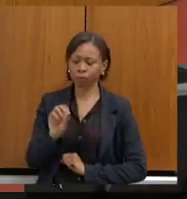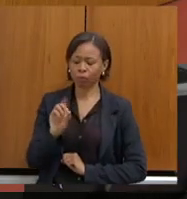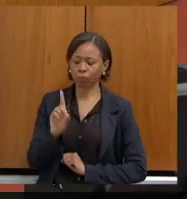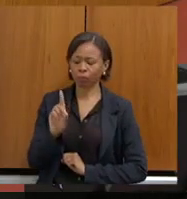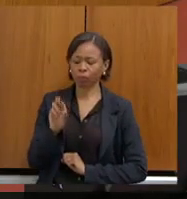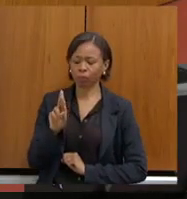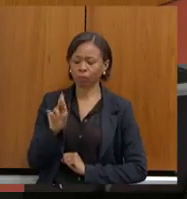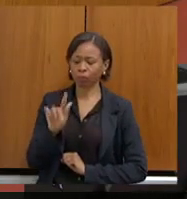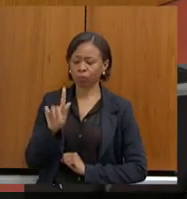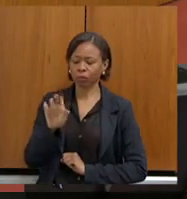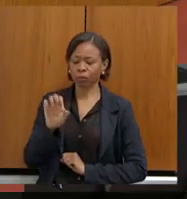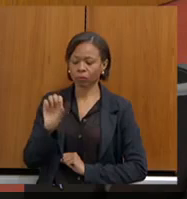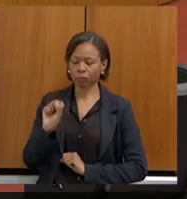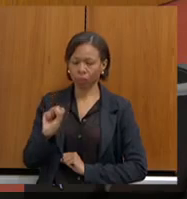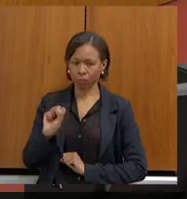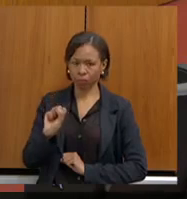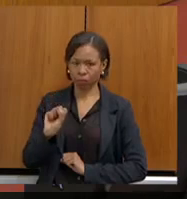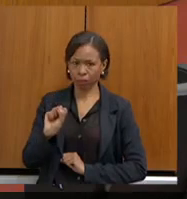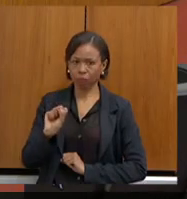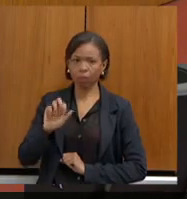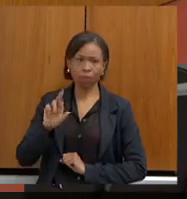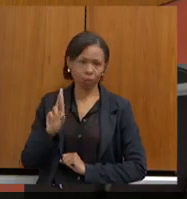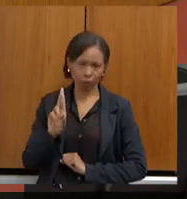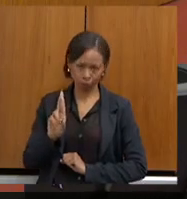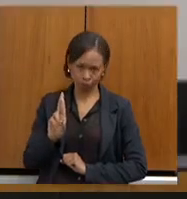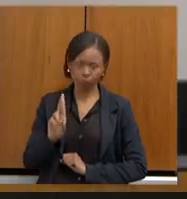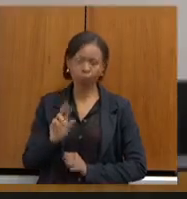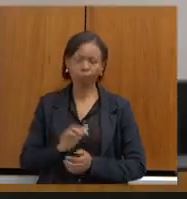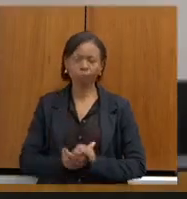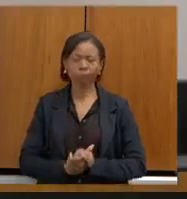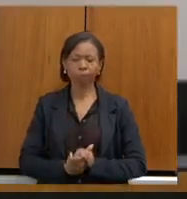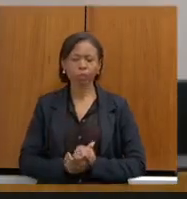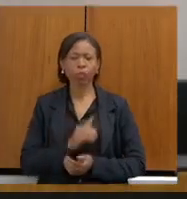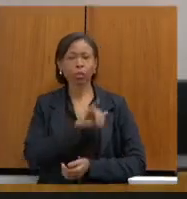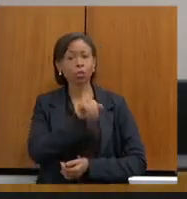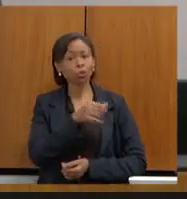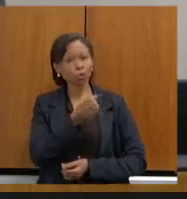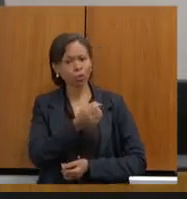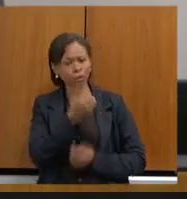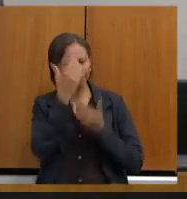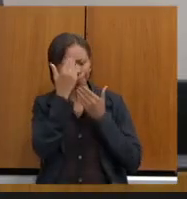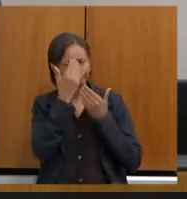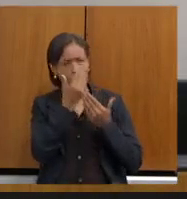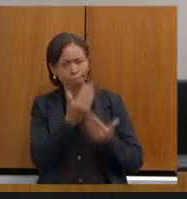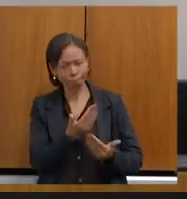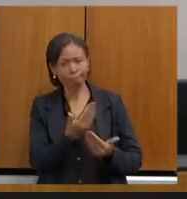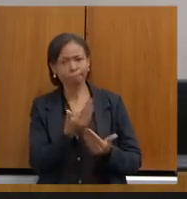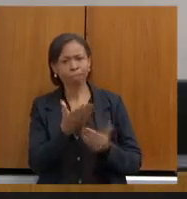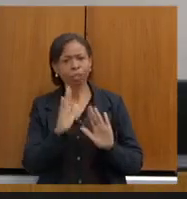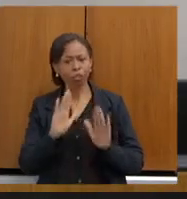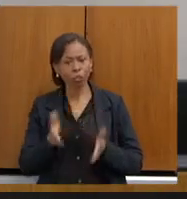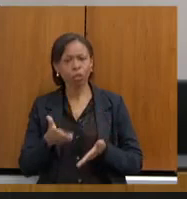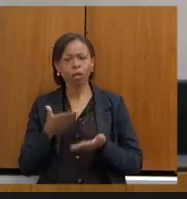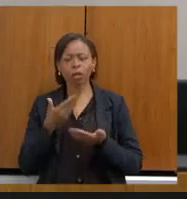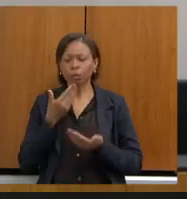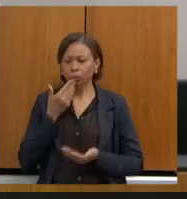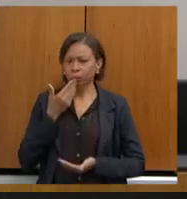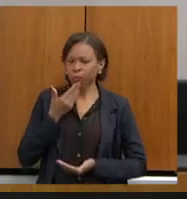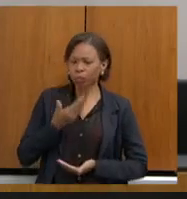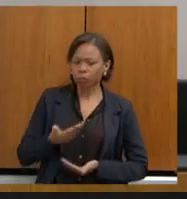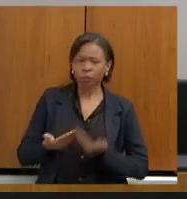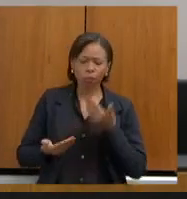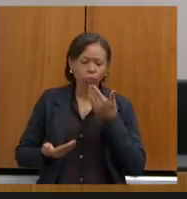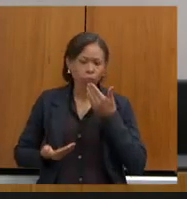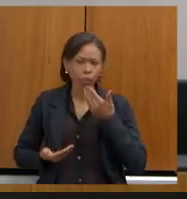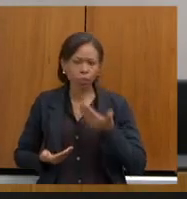agradeço anos Deputado João Leite as colaborações aqui já muito bem encaminhadas e traseiro